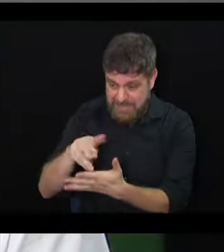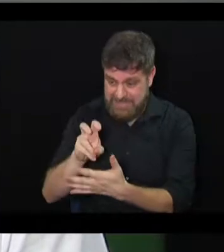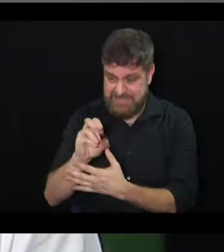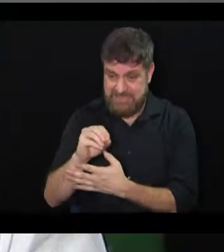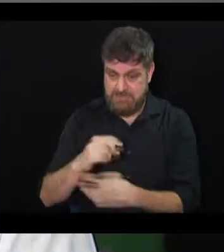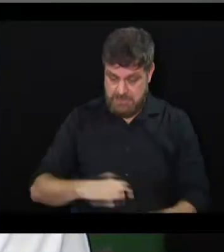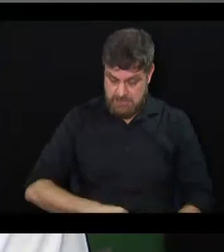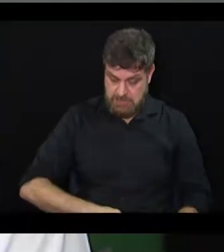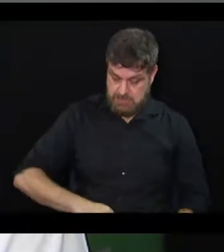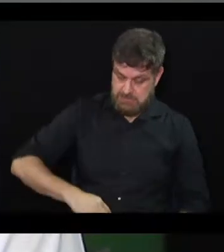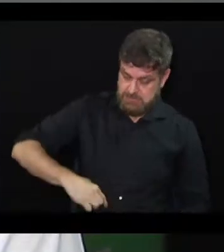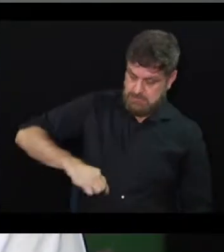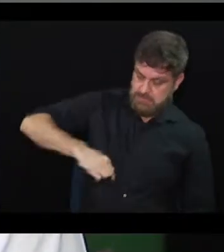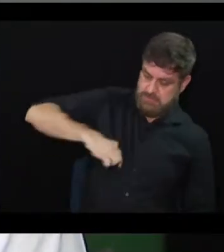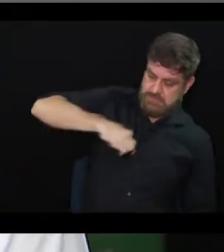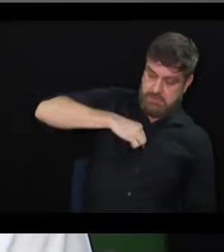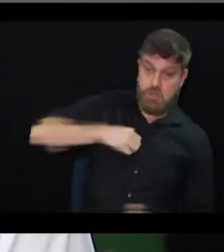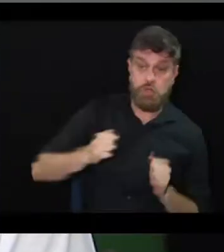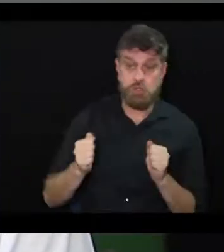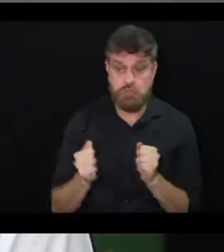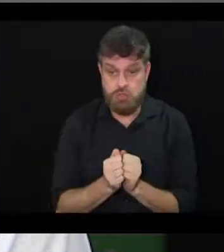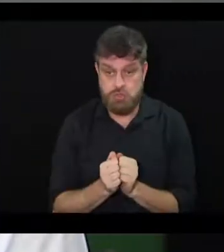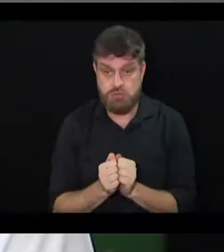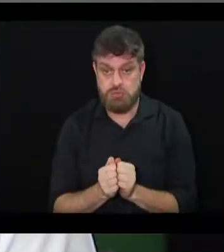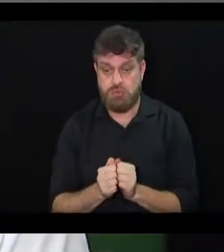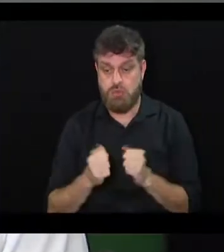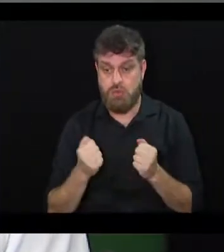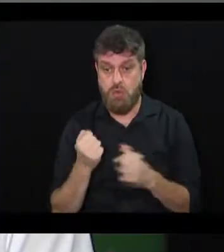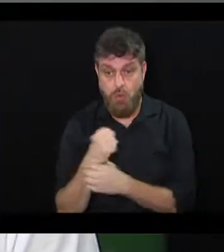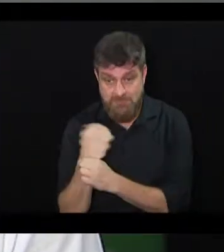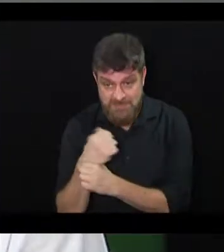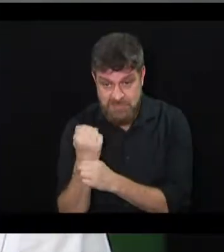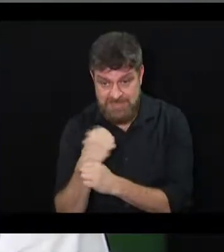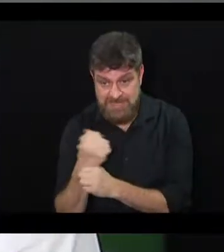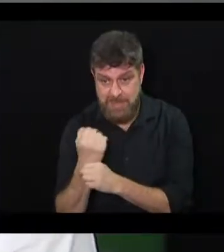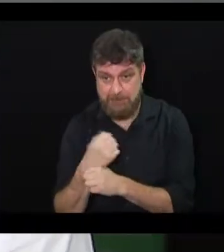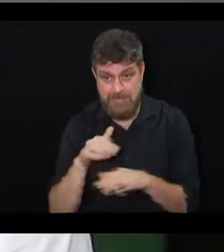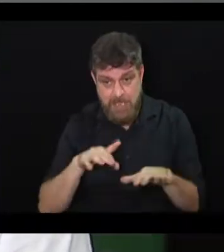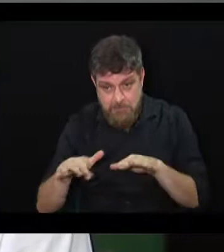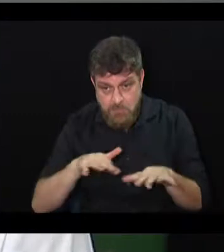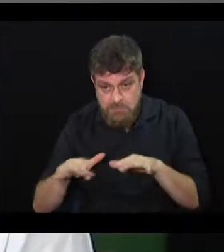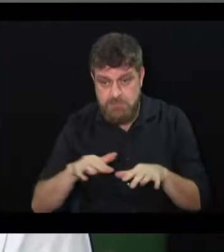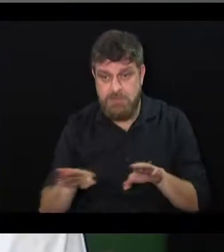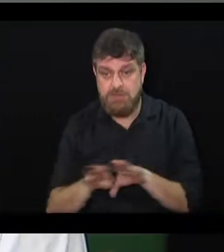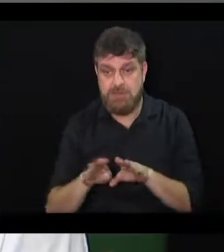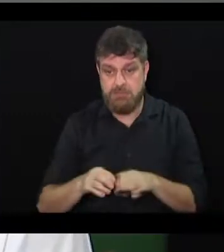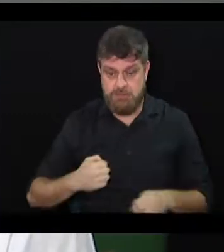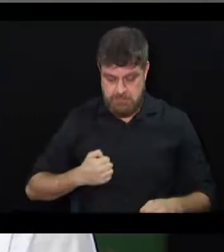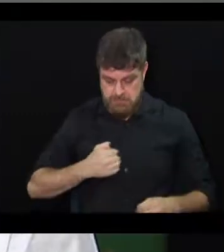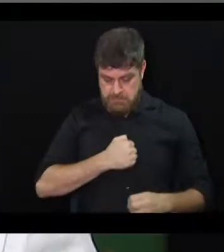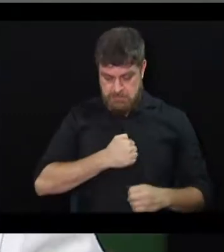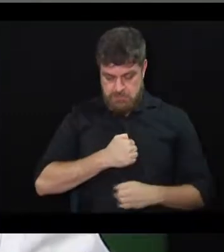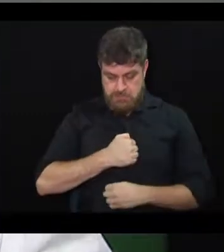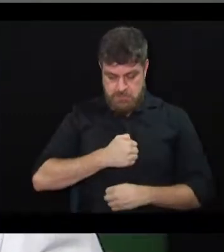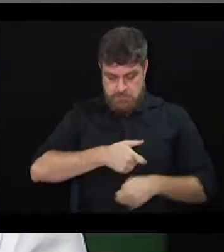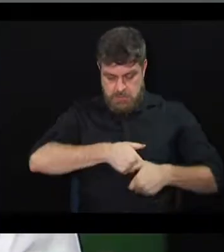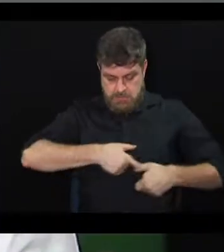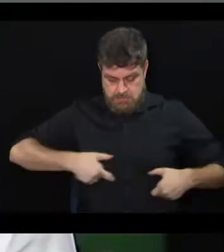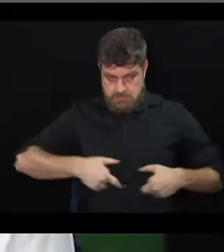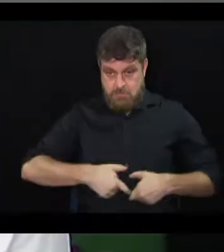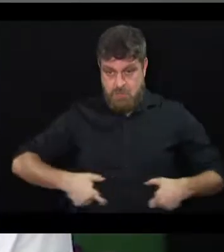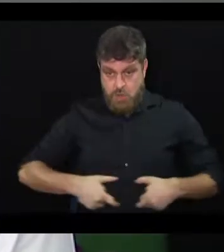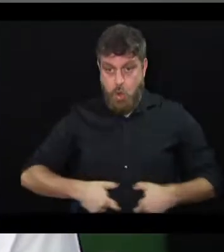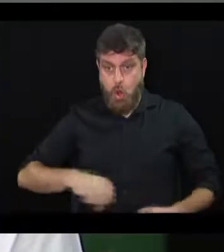graus, juntamente com esses exercícios científicos, o colete é bem indicado, tem